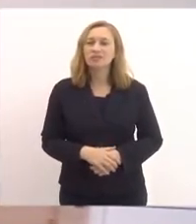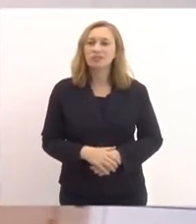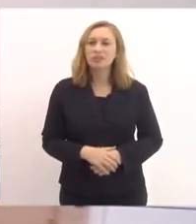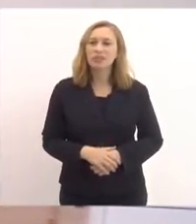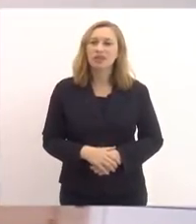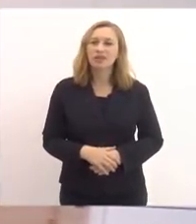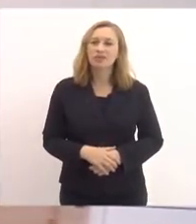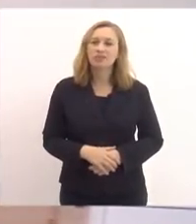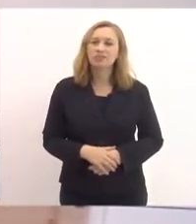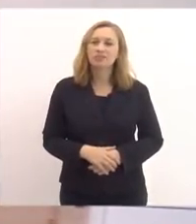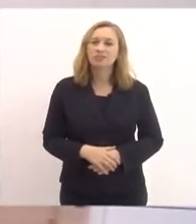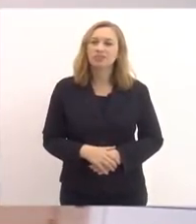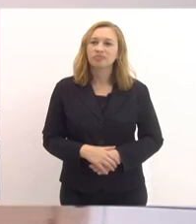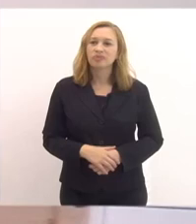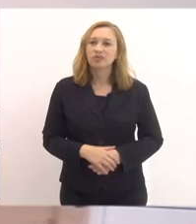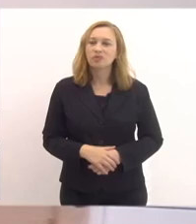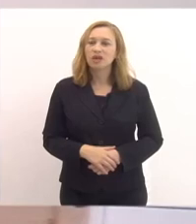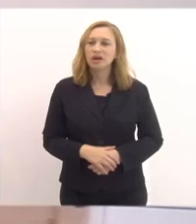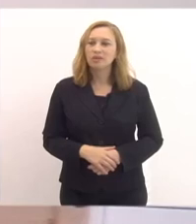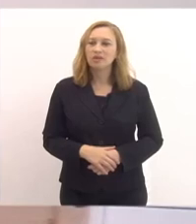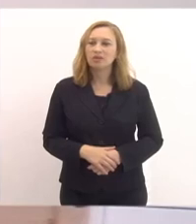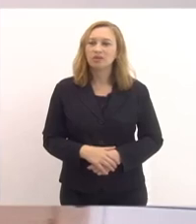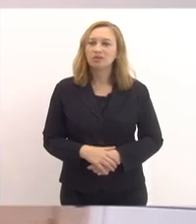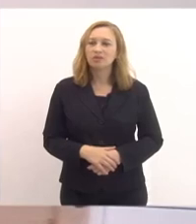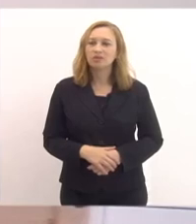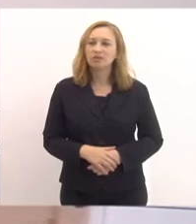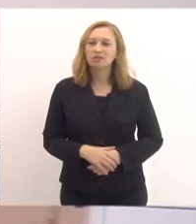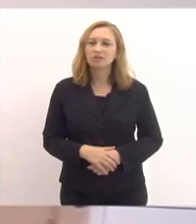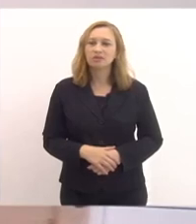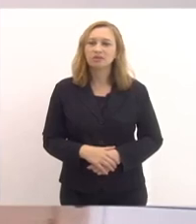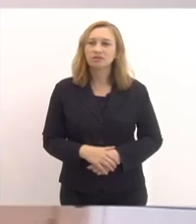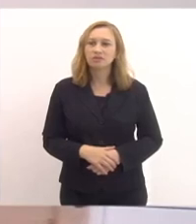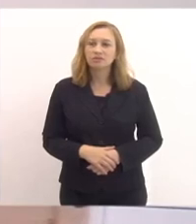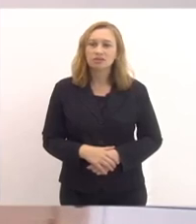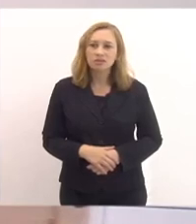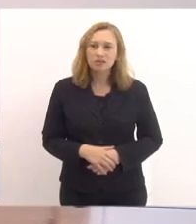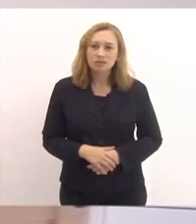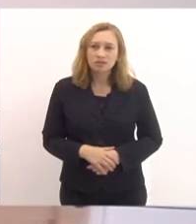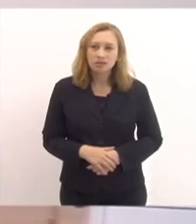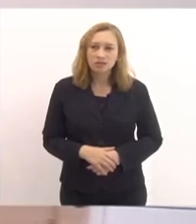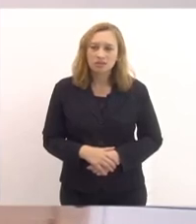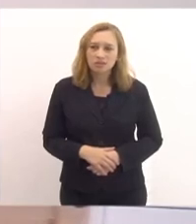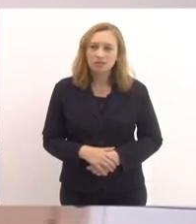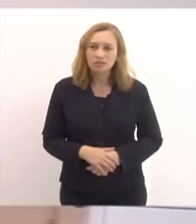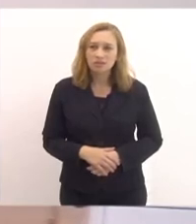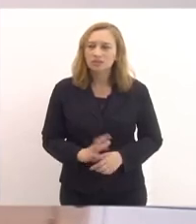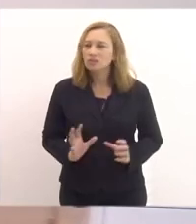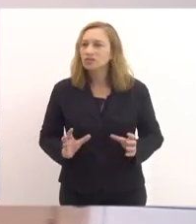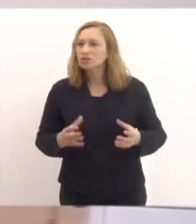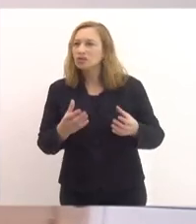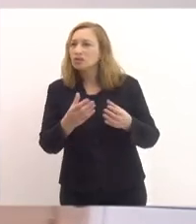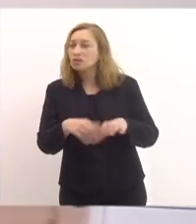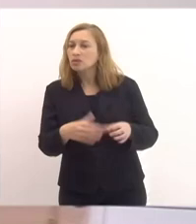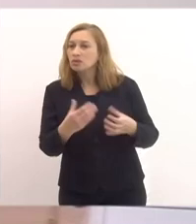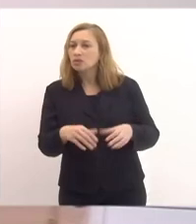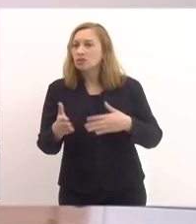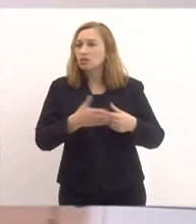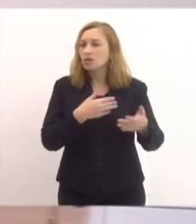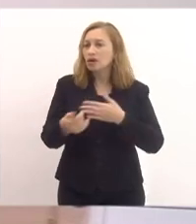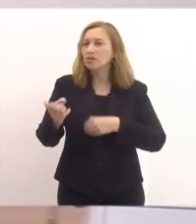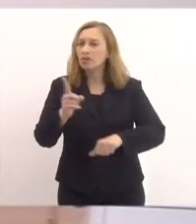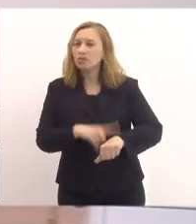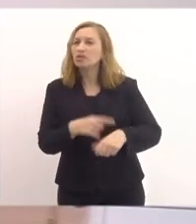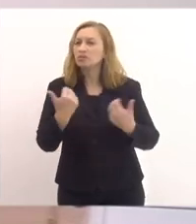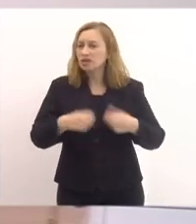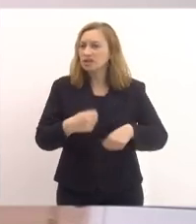né, assim, se eu estou perseguindo um concurso, eu sei que a qualquer momento eu tenho que fazer um